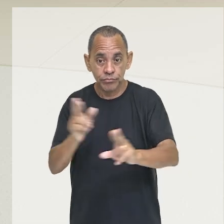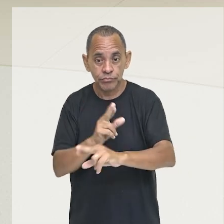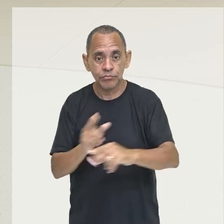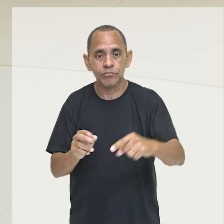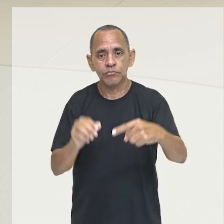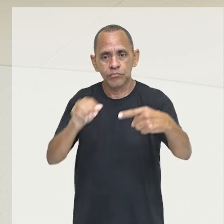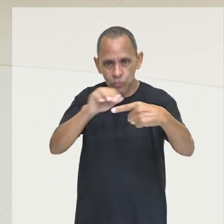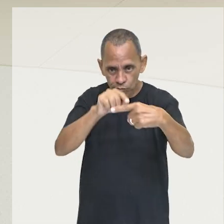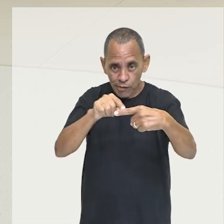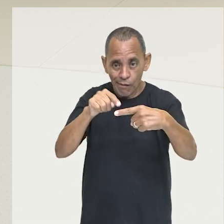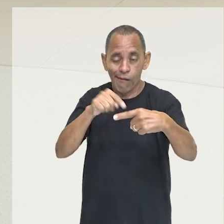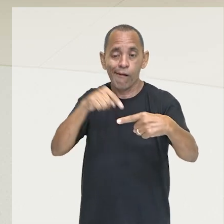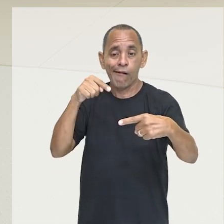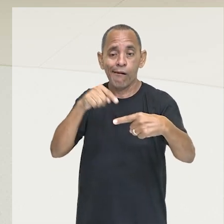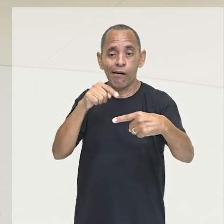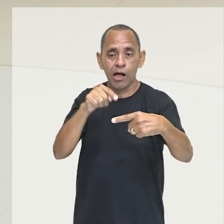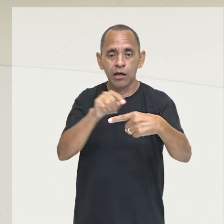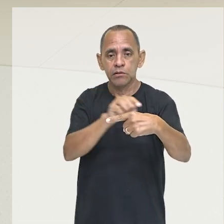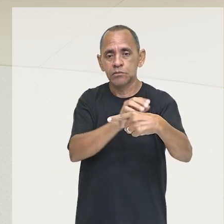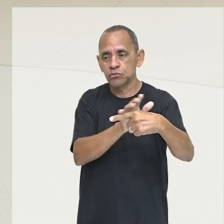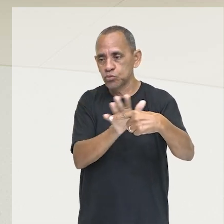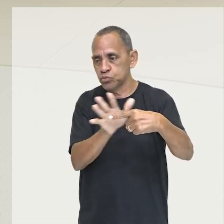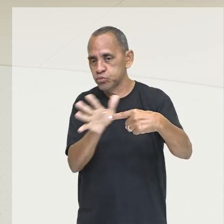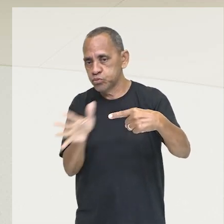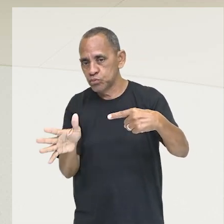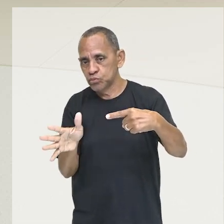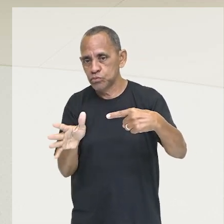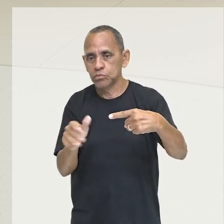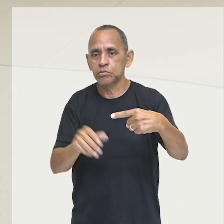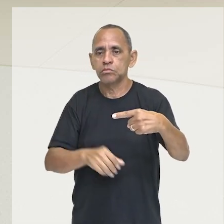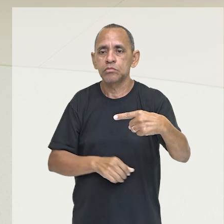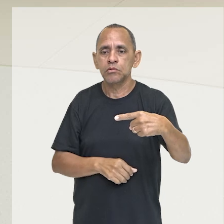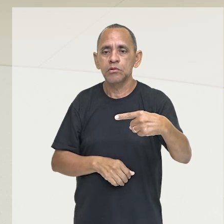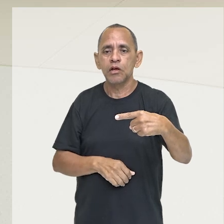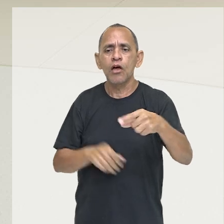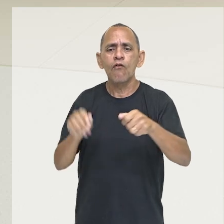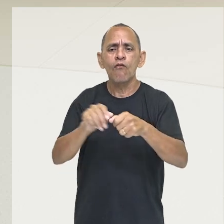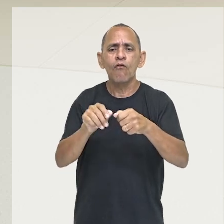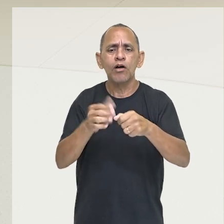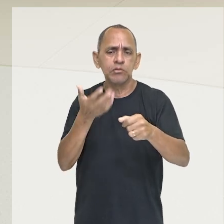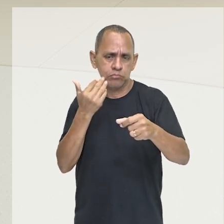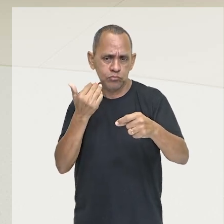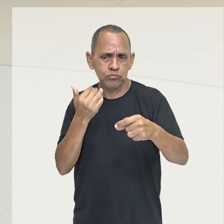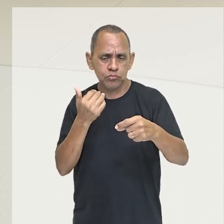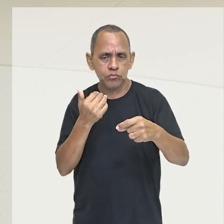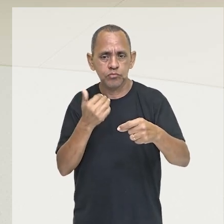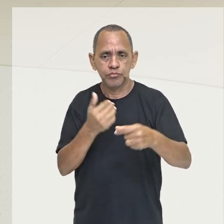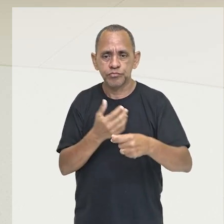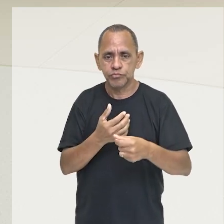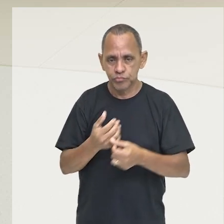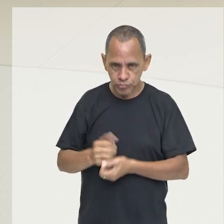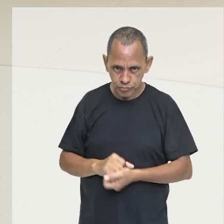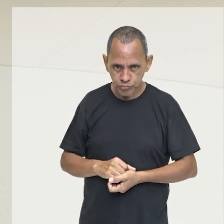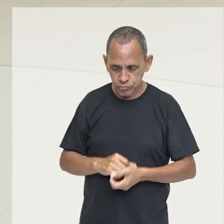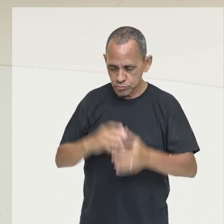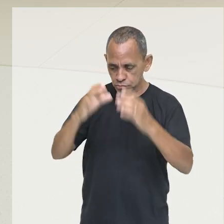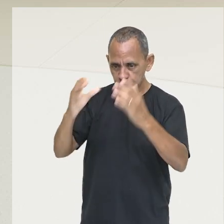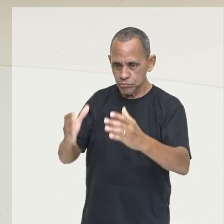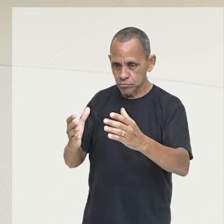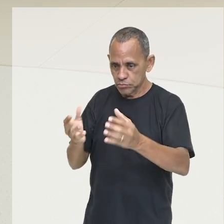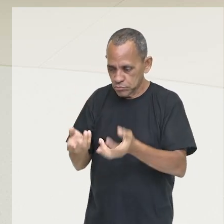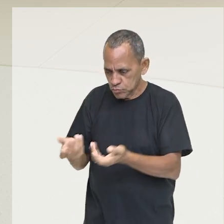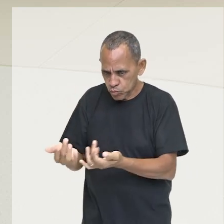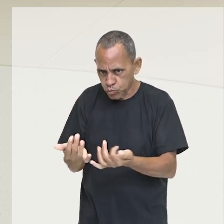lá novamente, ó. Agora eu estou fazendo uma comida. Se nesse momento eu pegar ali na